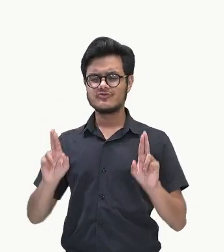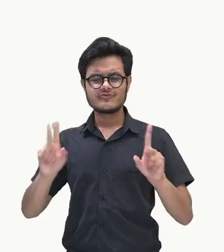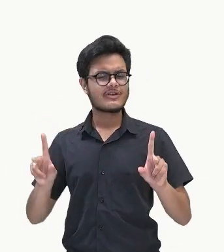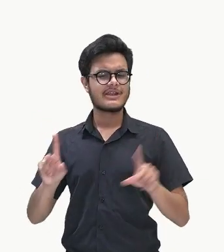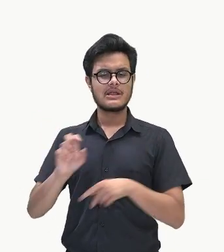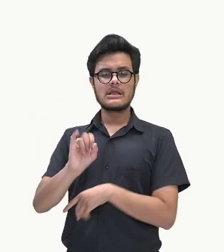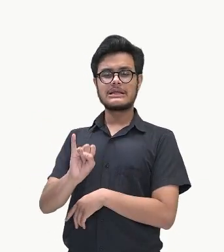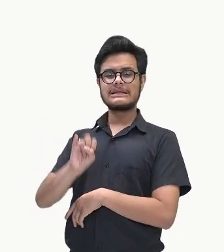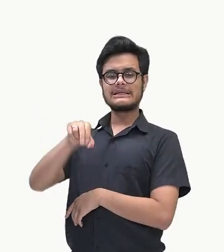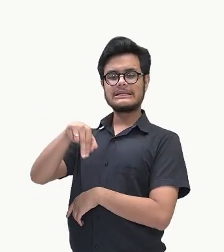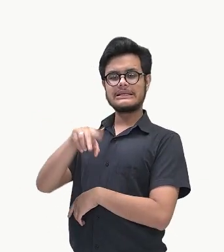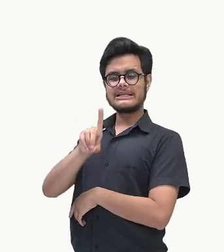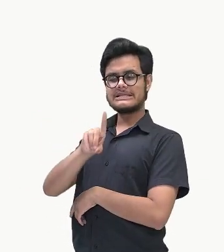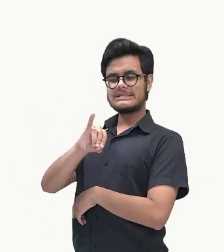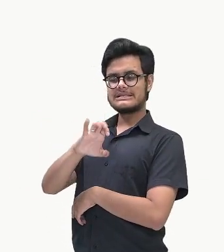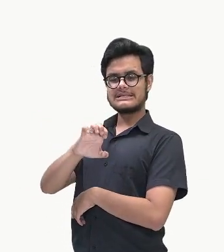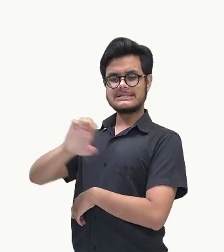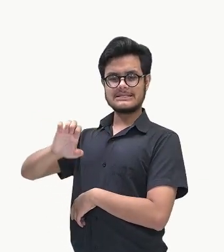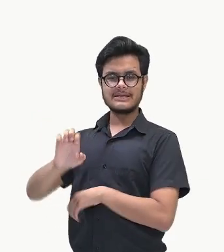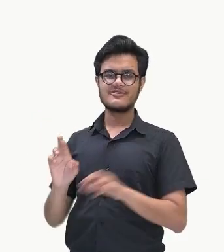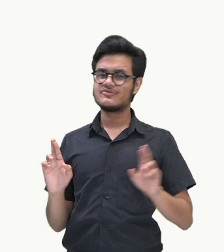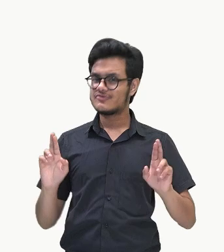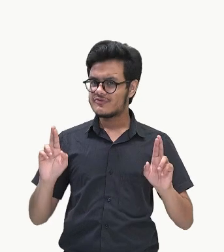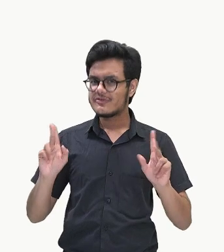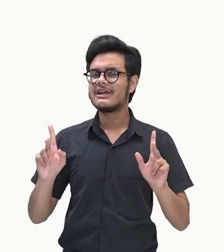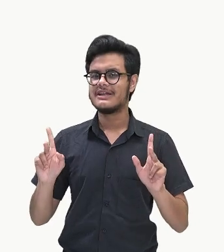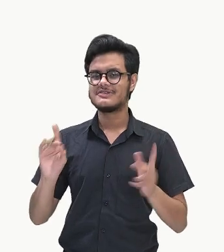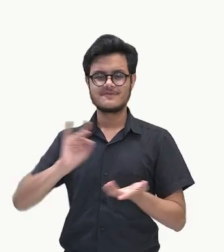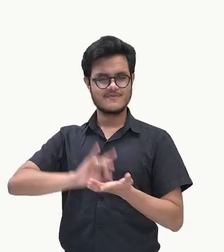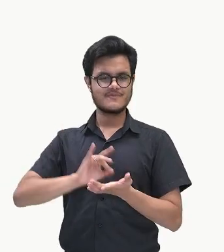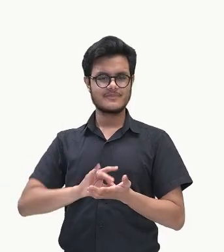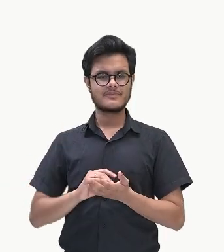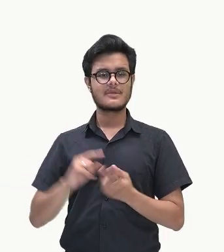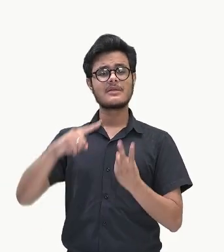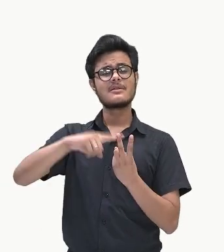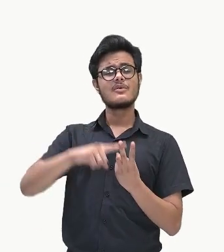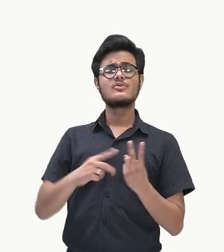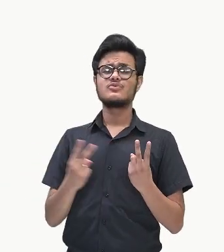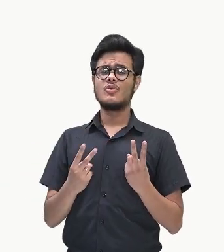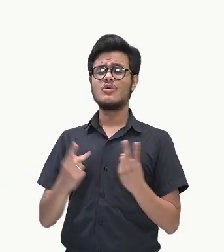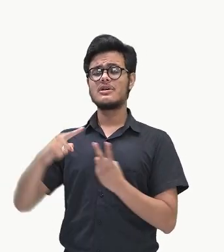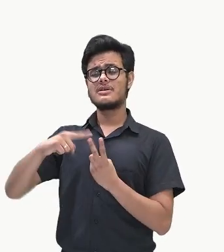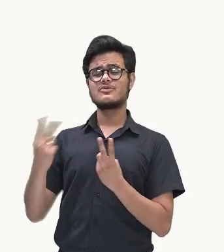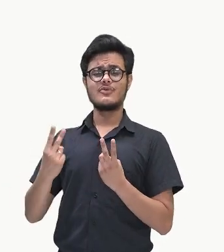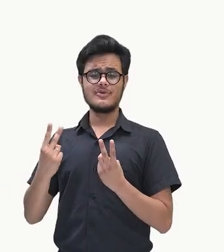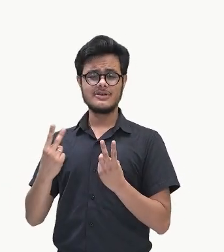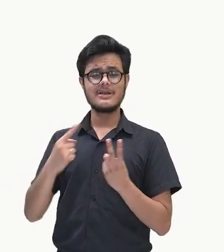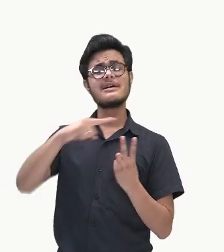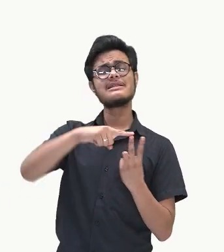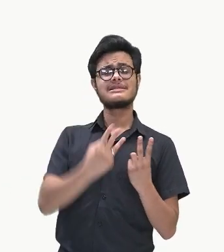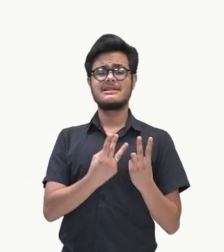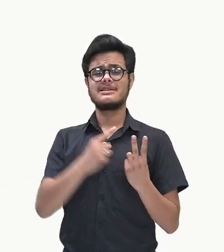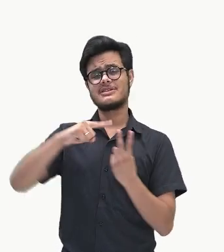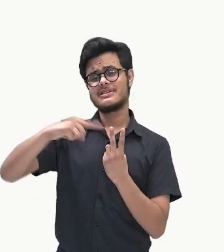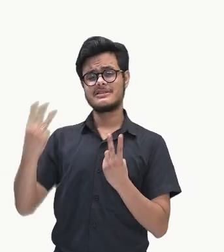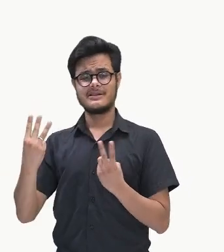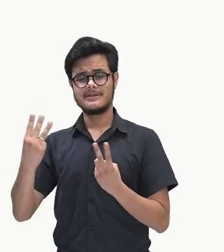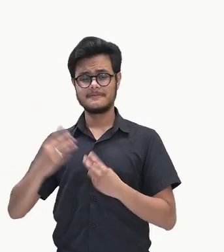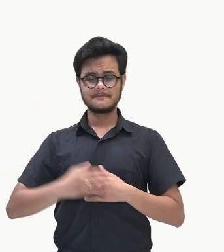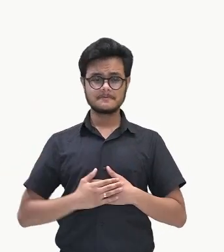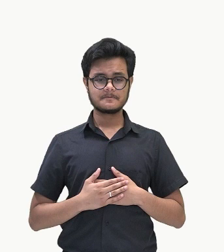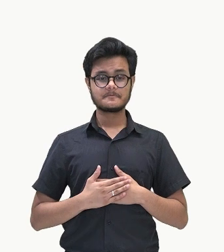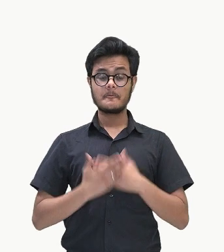iguais. Radicando aqui é 2, radicando aqui é 2, radicando aqui é 3, radicando aqui é 3. E agora os